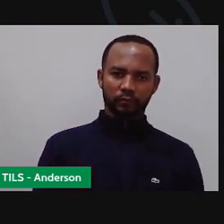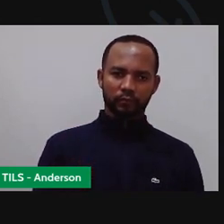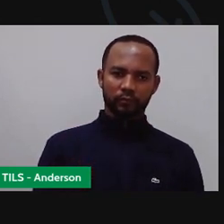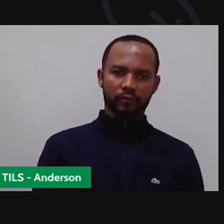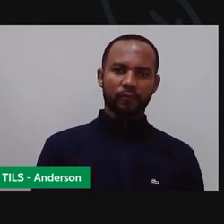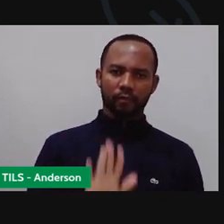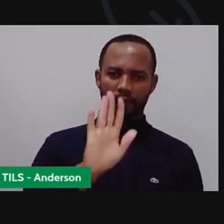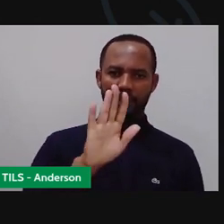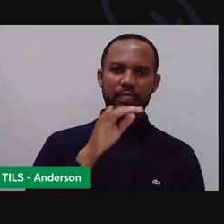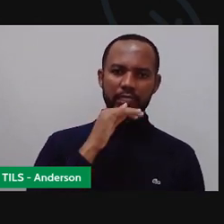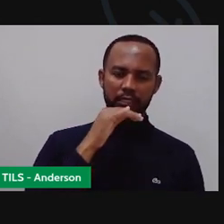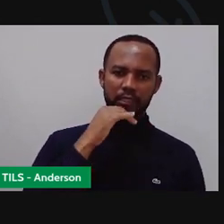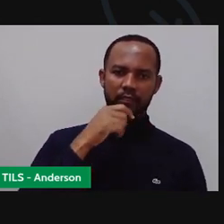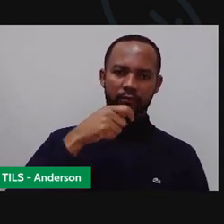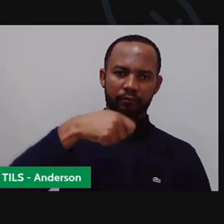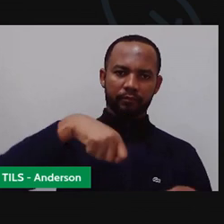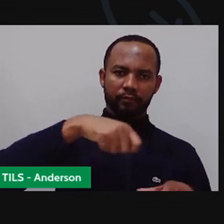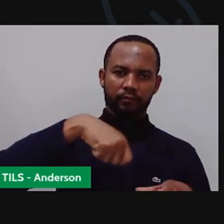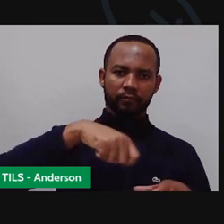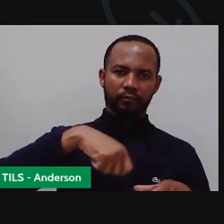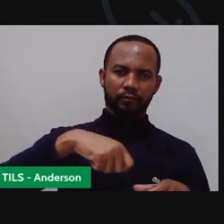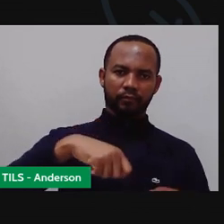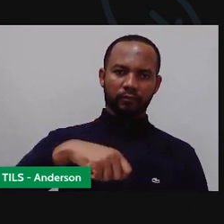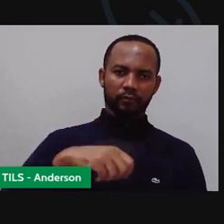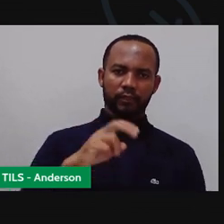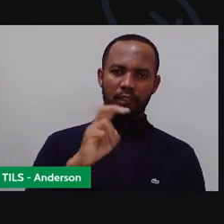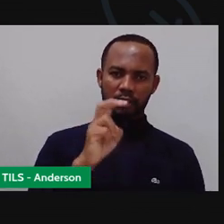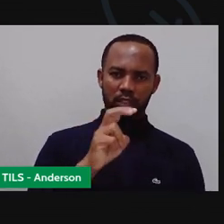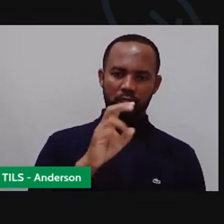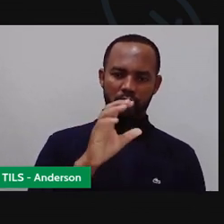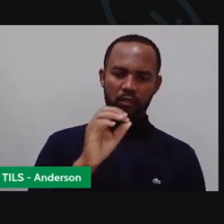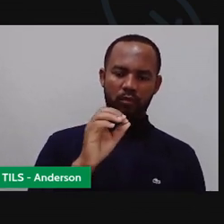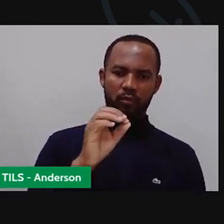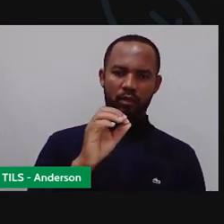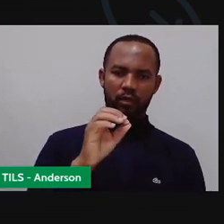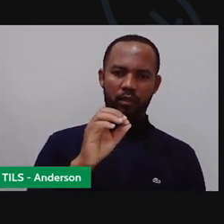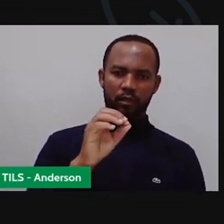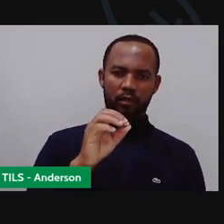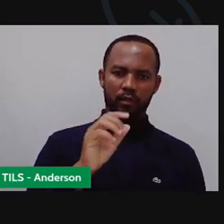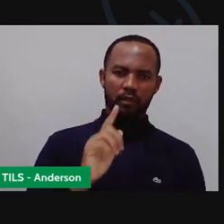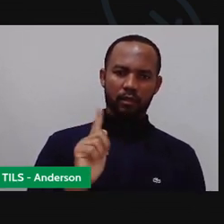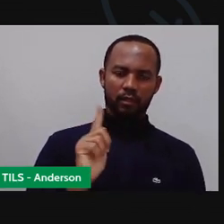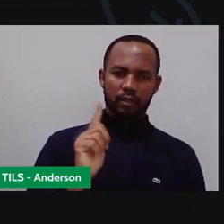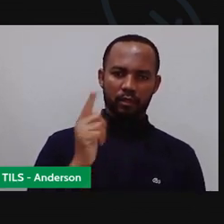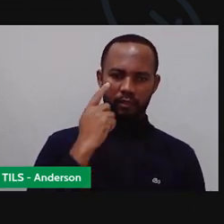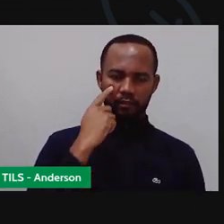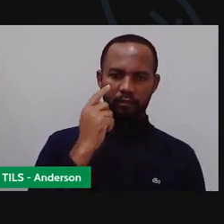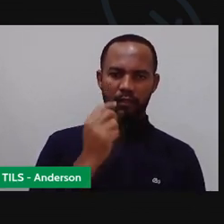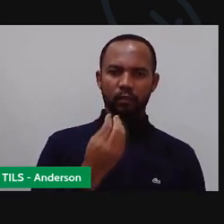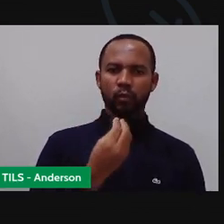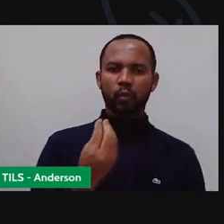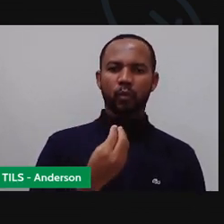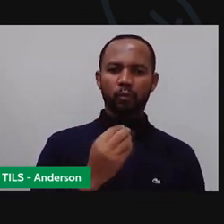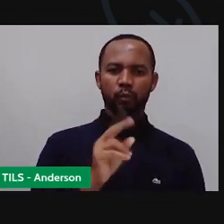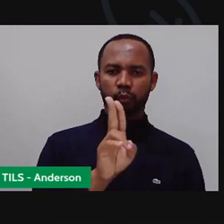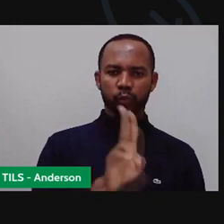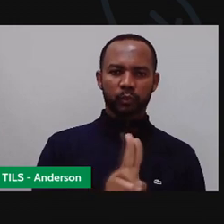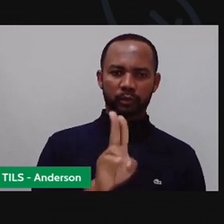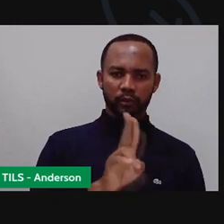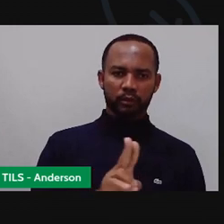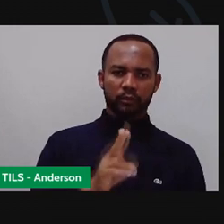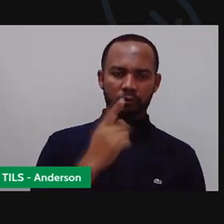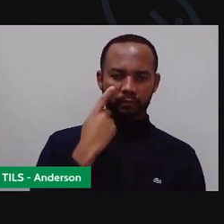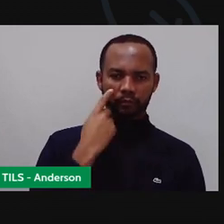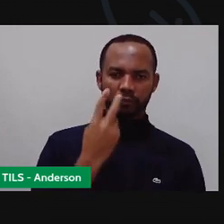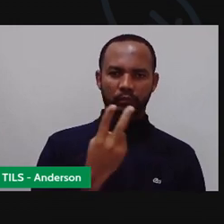receita, pedem o que? Pede o quê? 50 gramas, tá? Não tem uma embalagem de 50 gramas. A gente vai usar daqui, tá? Vai